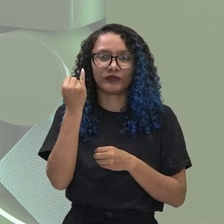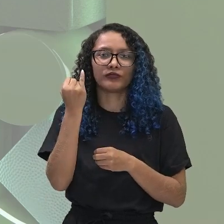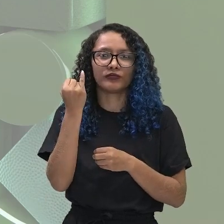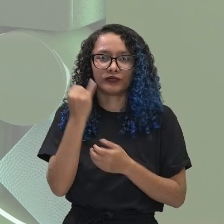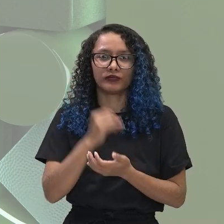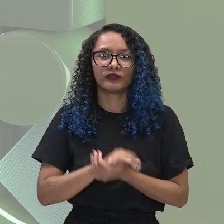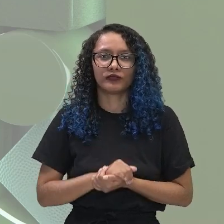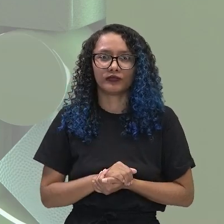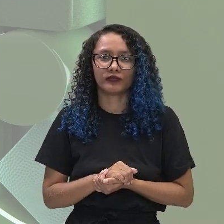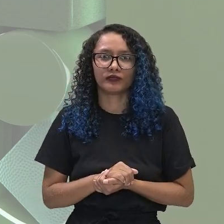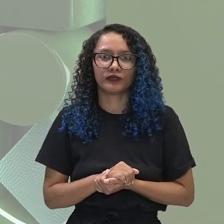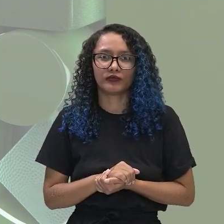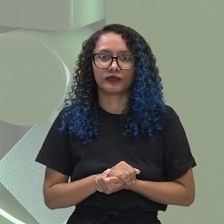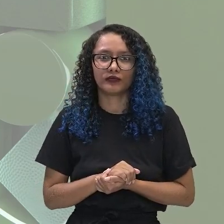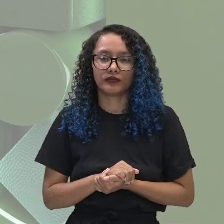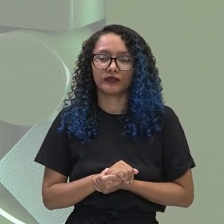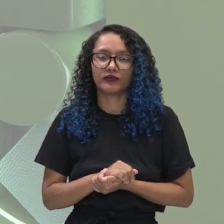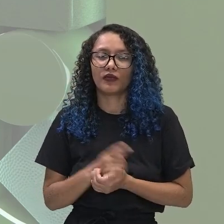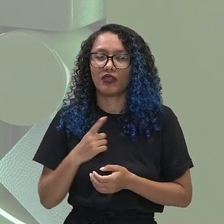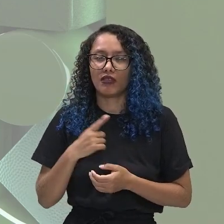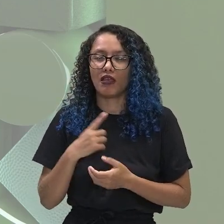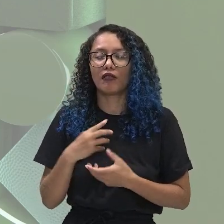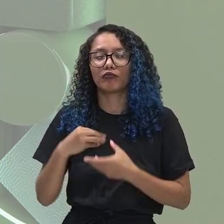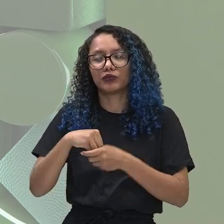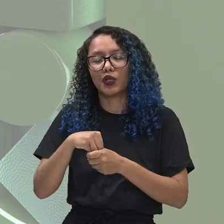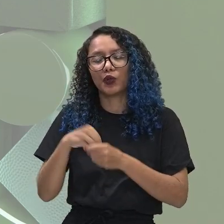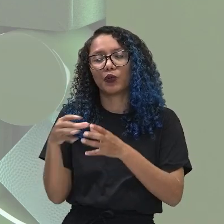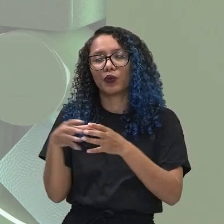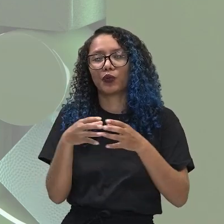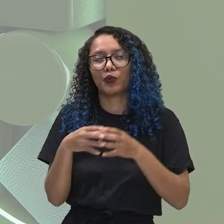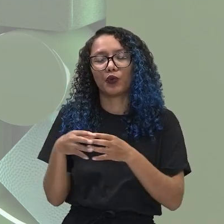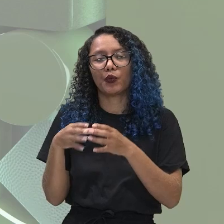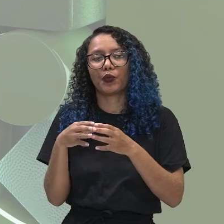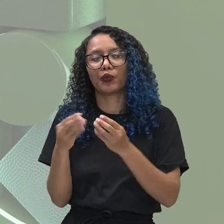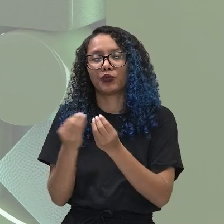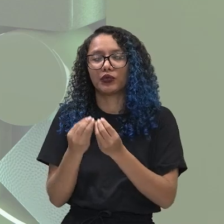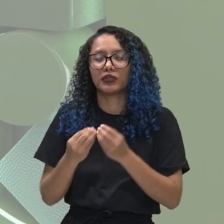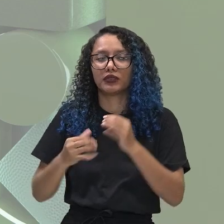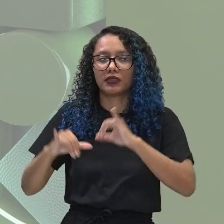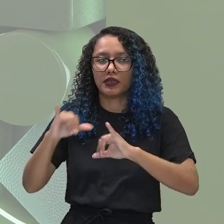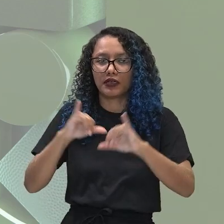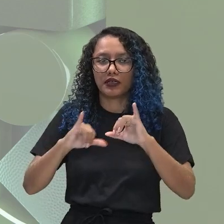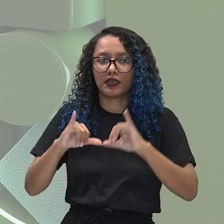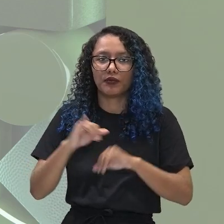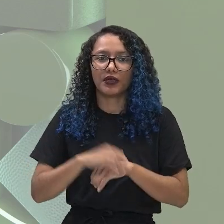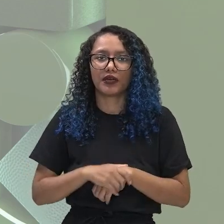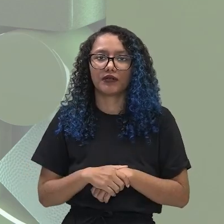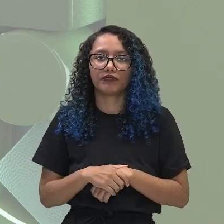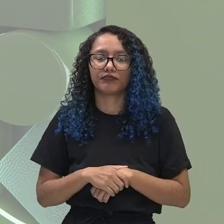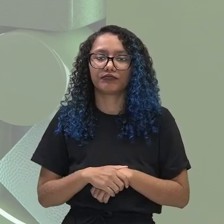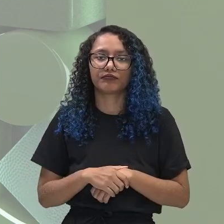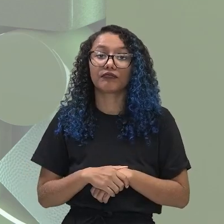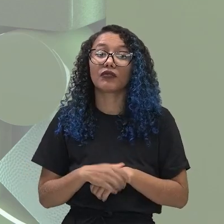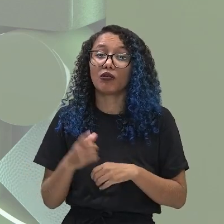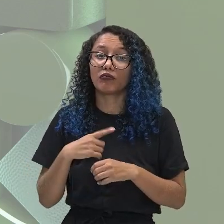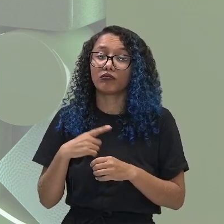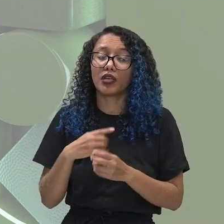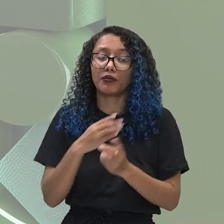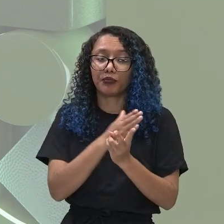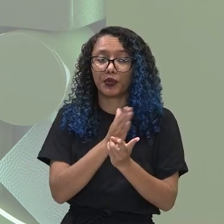parcela dos compostos químicos. Como o próprio nome pode dizer, são compostos binários formados